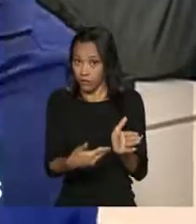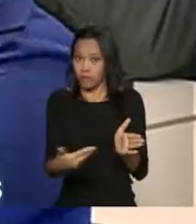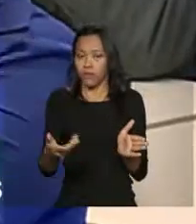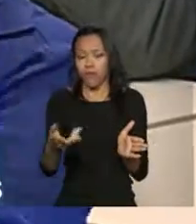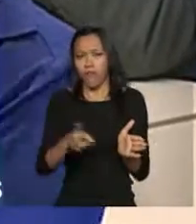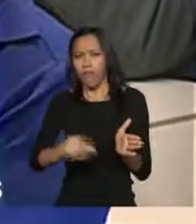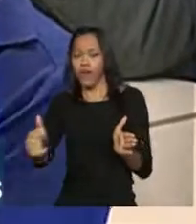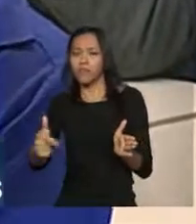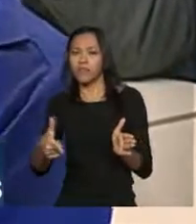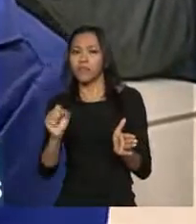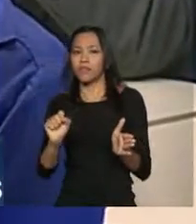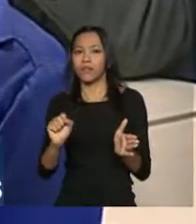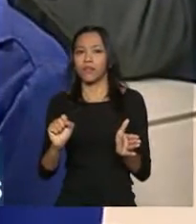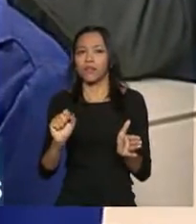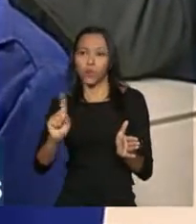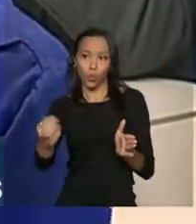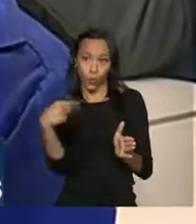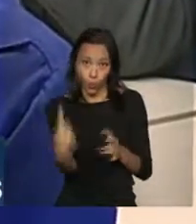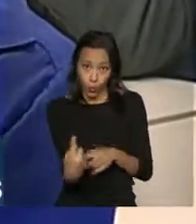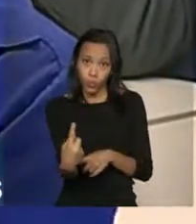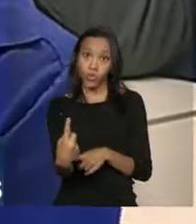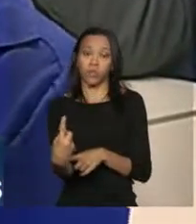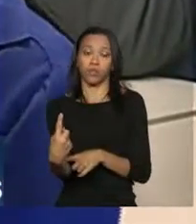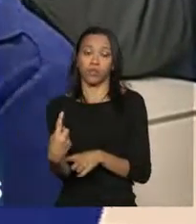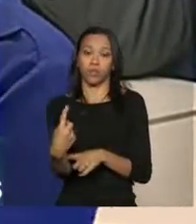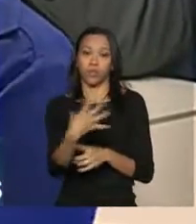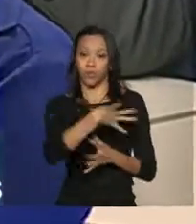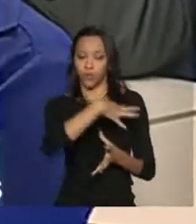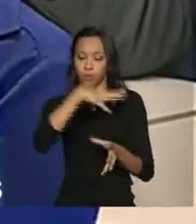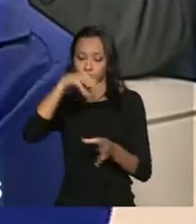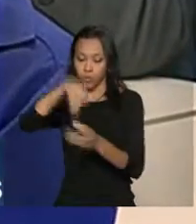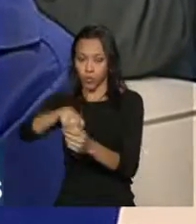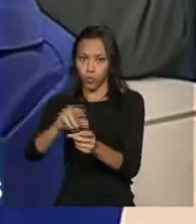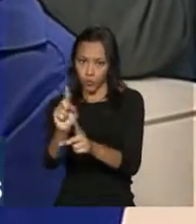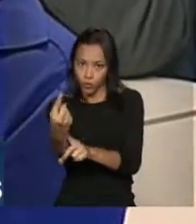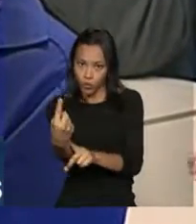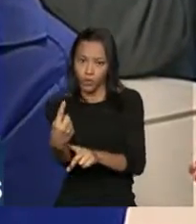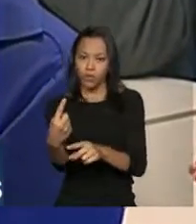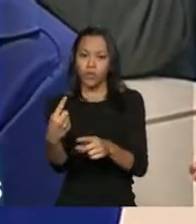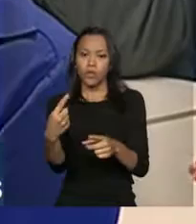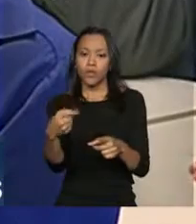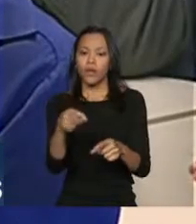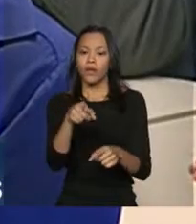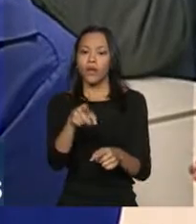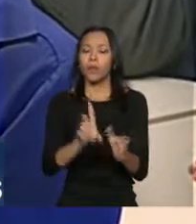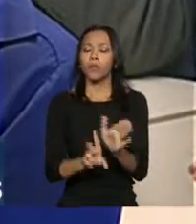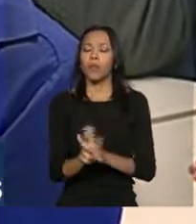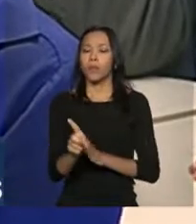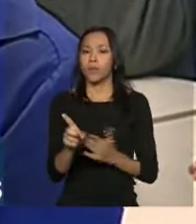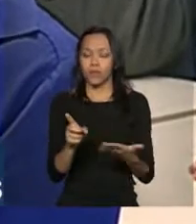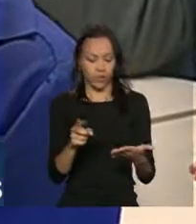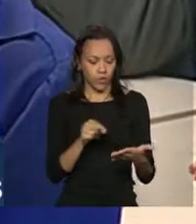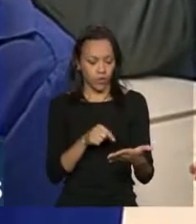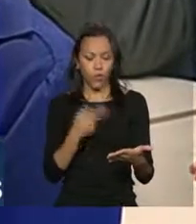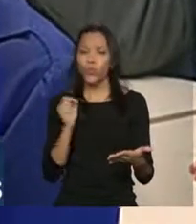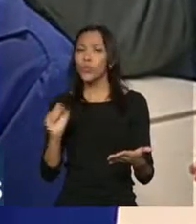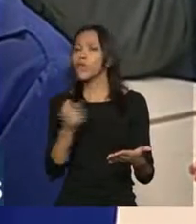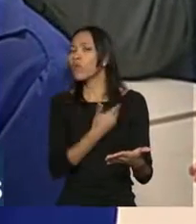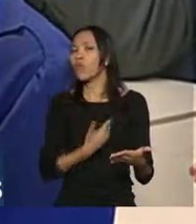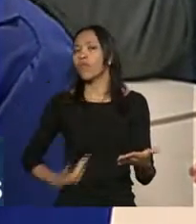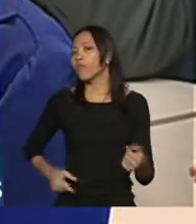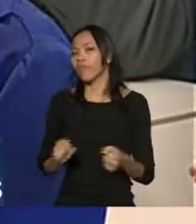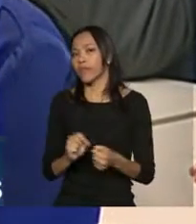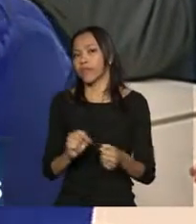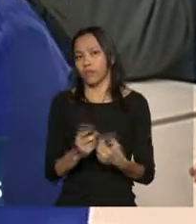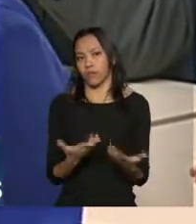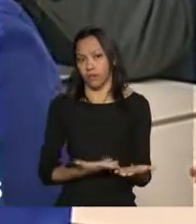ser consolidados, uma única estatística, e com base no que se tem aqui agora, o que, que o governo